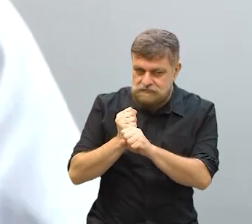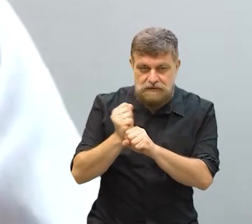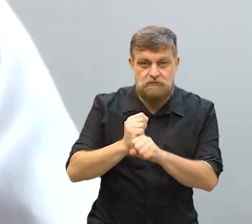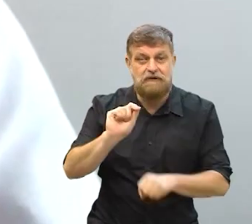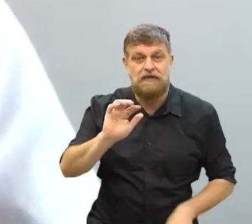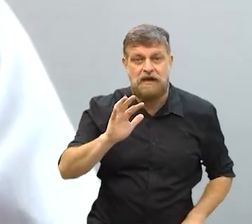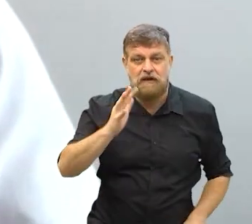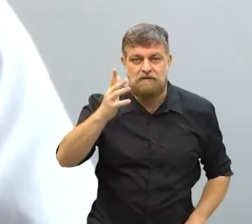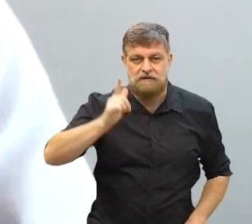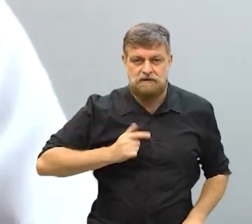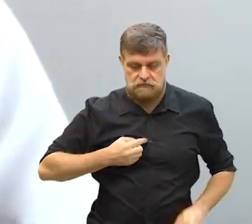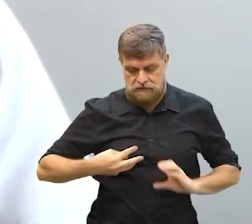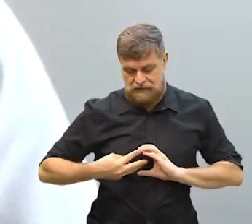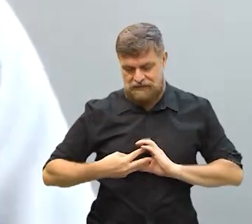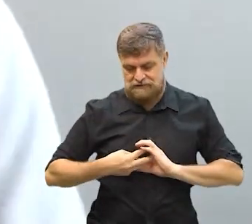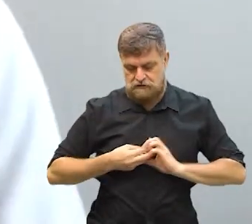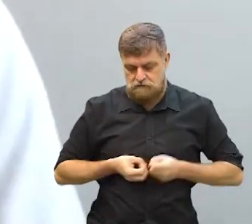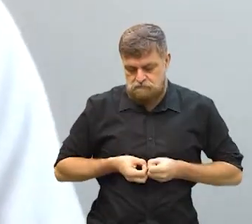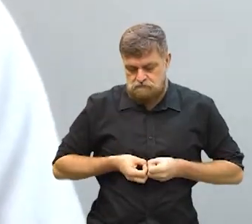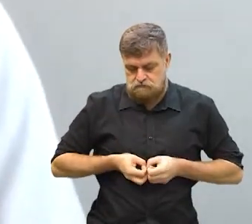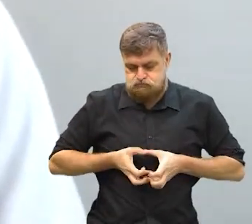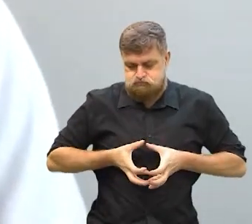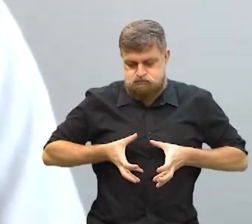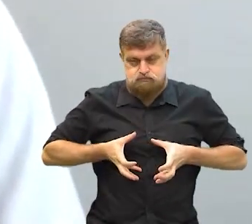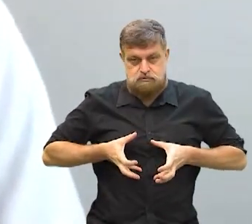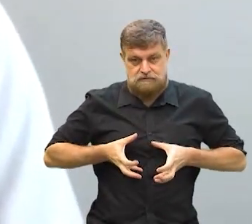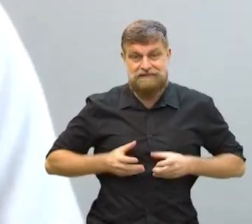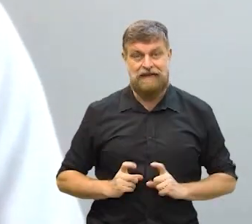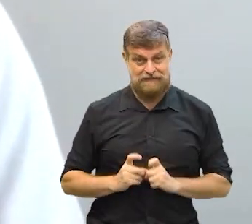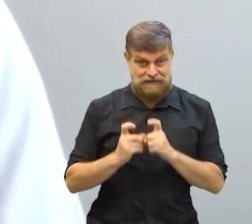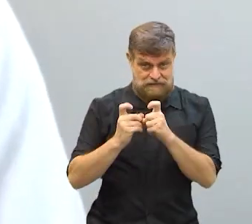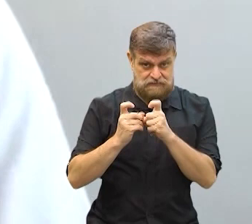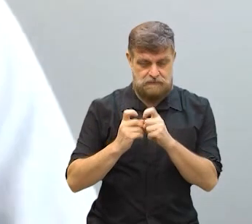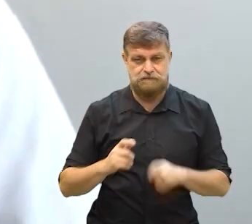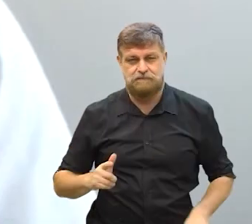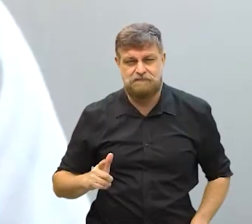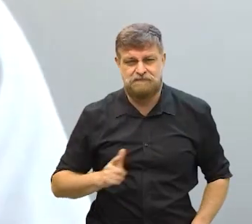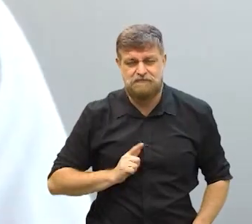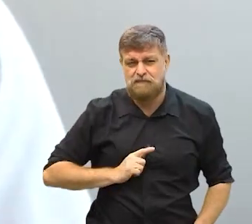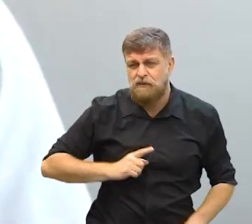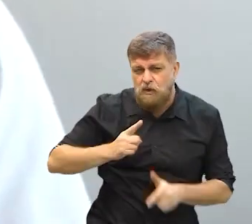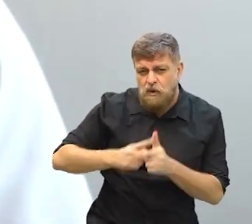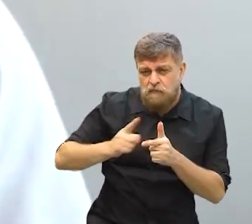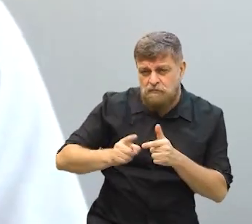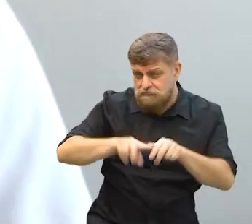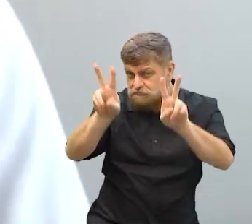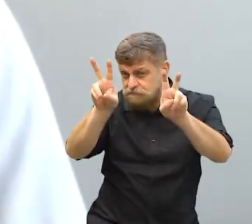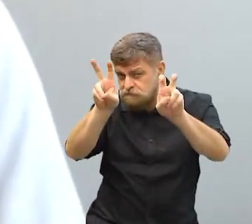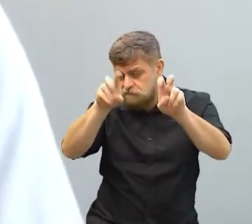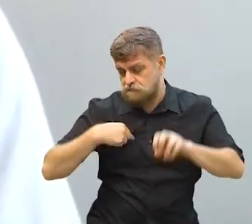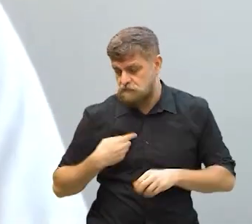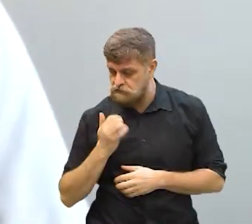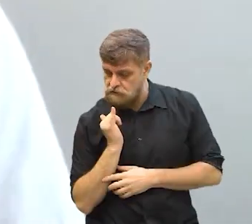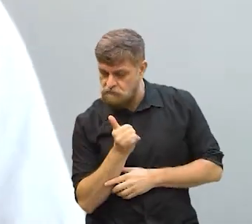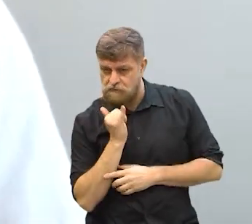décadas, acaba formando ou desencadeando o surgimento do câncer do colo do útero. Uma grande questão que a gente deve levantar